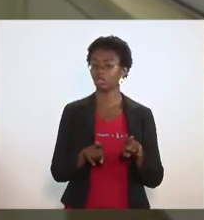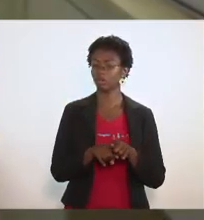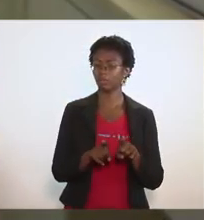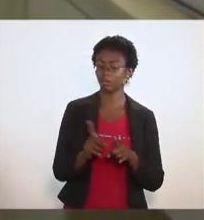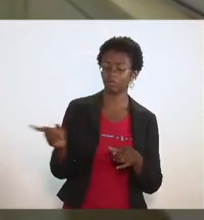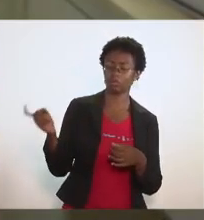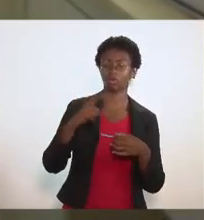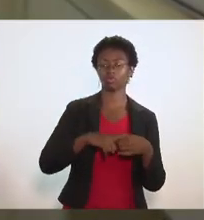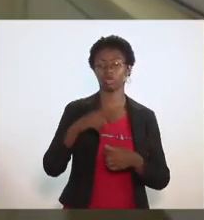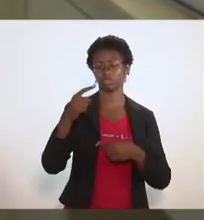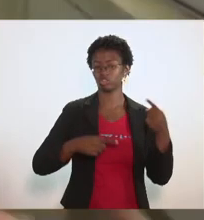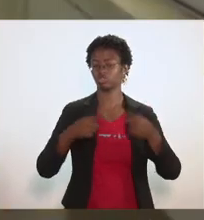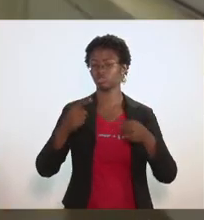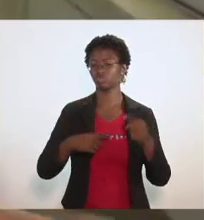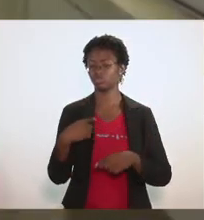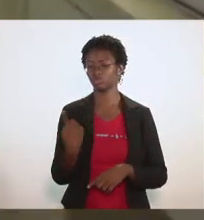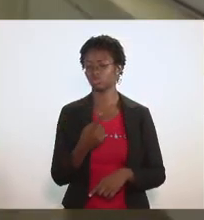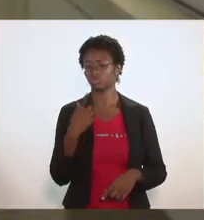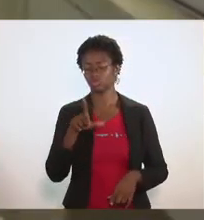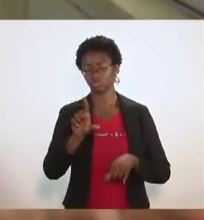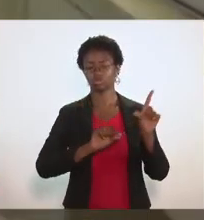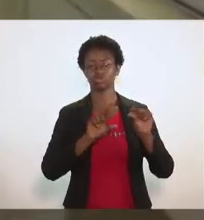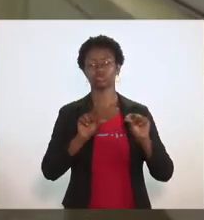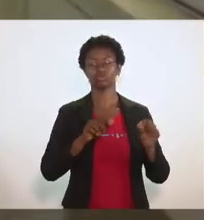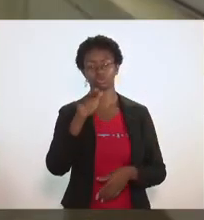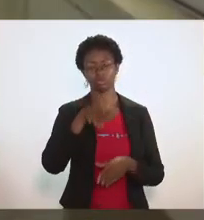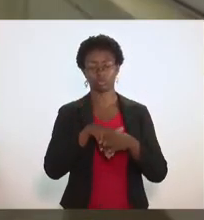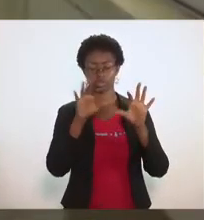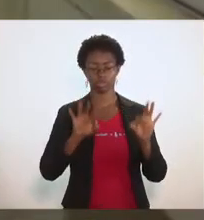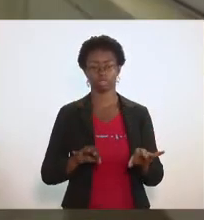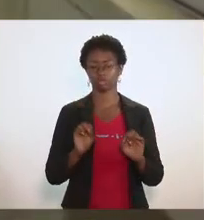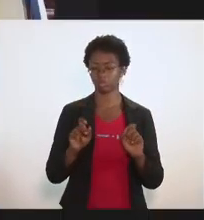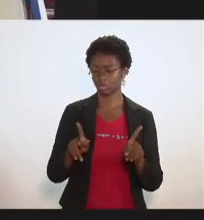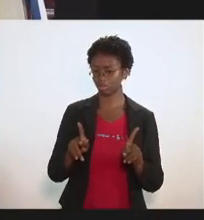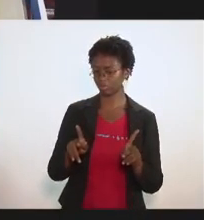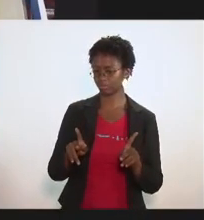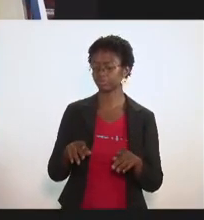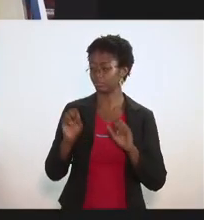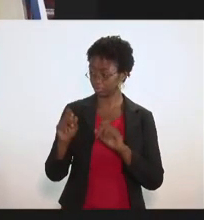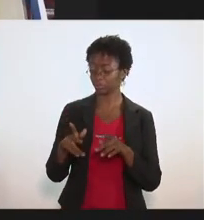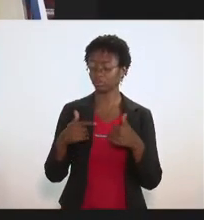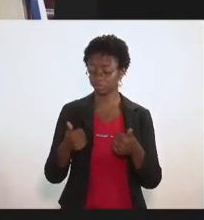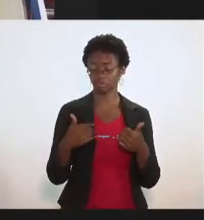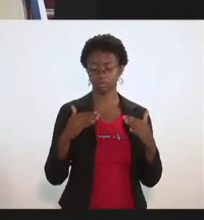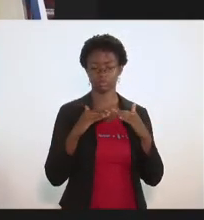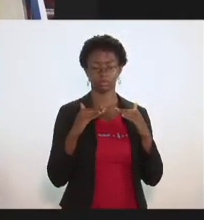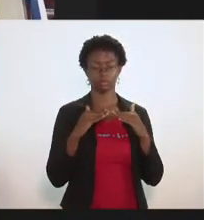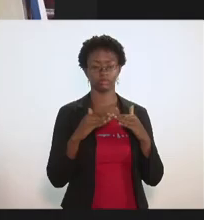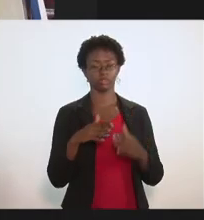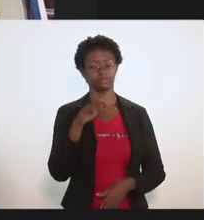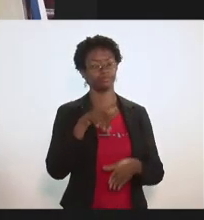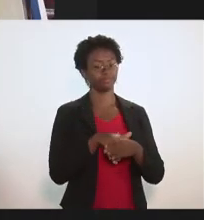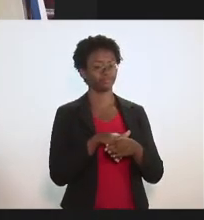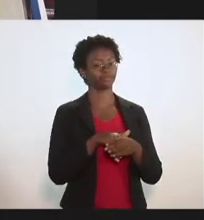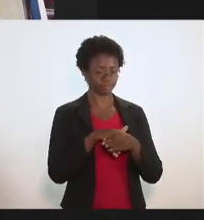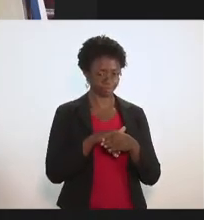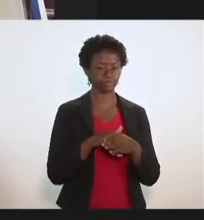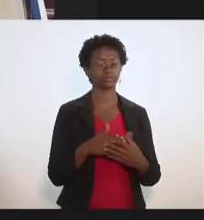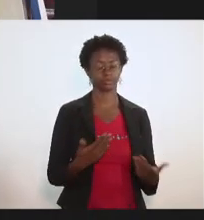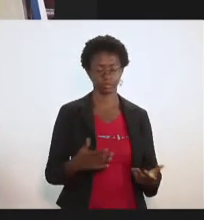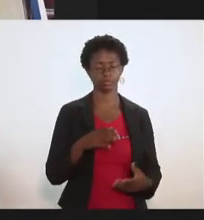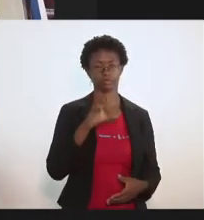já do STJ sobre esse tema, para que o deputado que pediu vista, Valdeir Carneiro, considere as duas